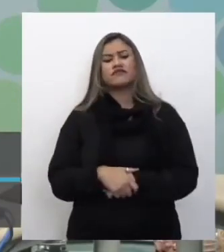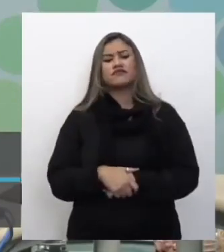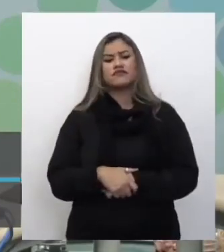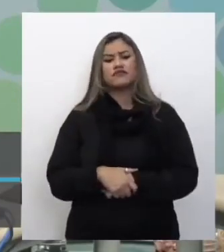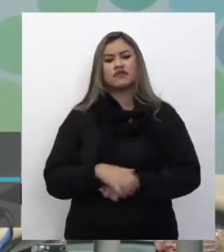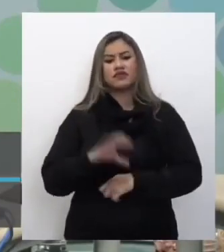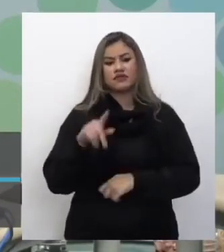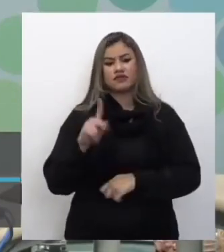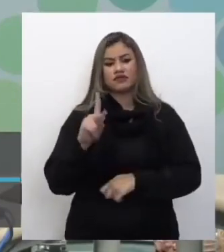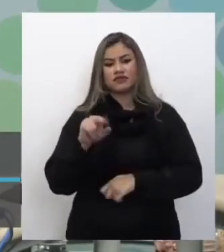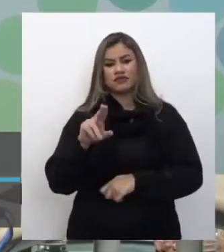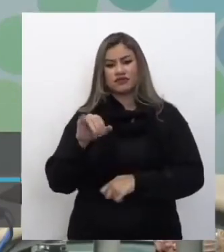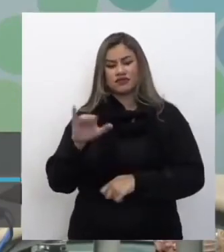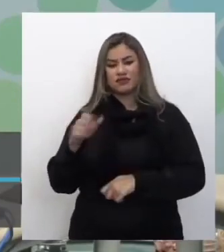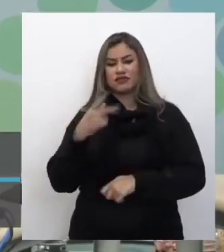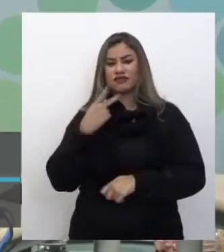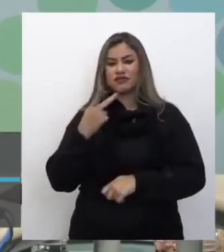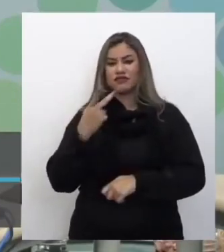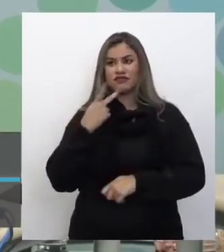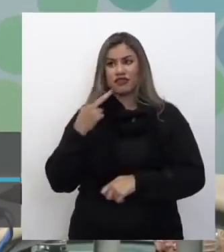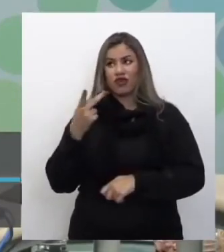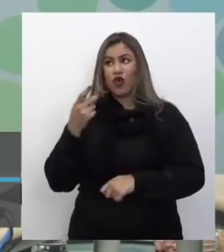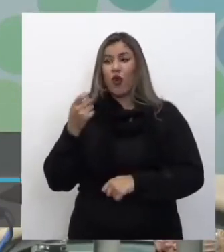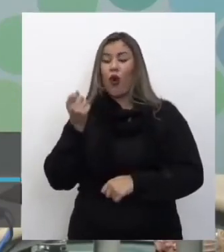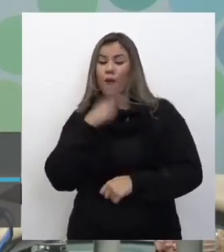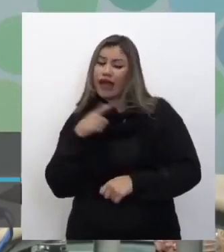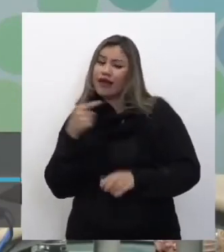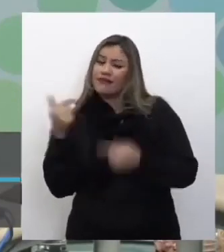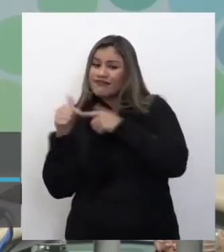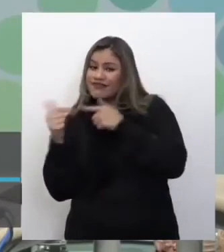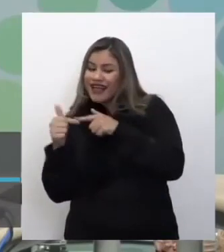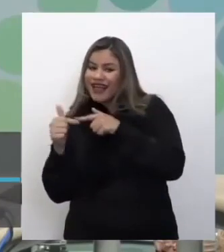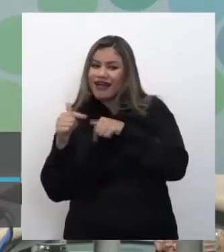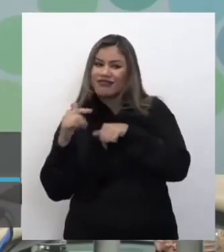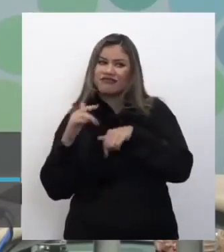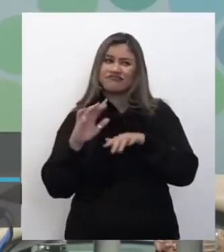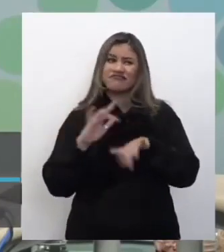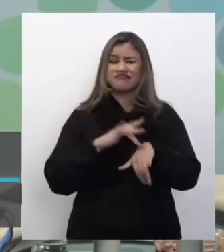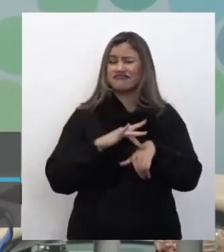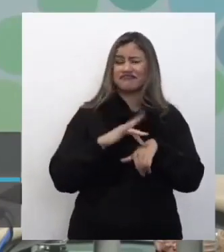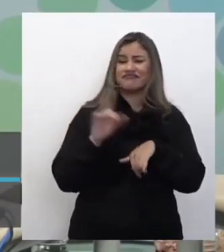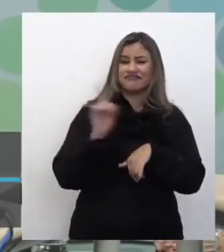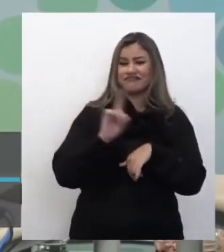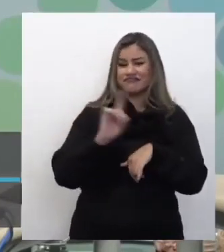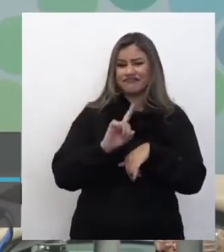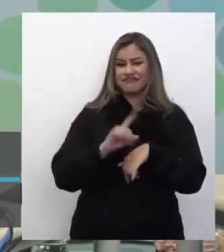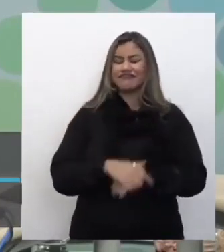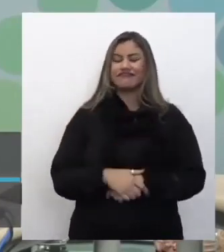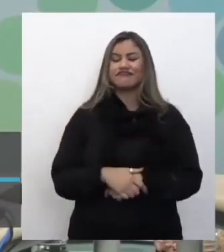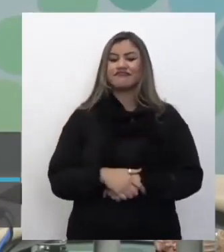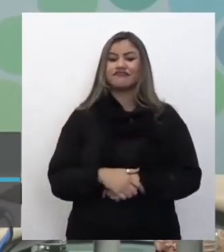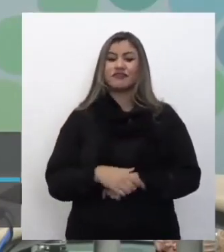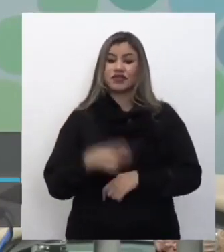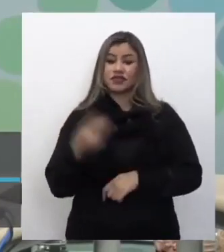a comédia é engraçada e a farsa não. A Bianca fala que os dois não são reais.